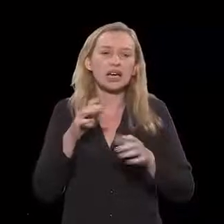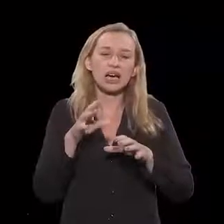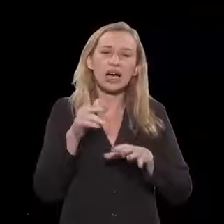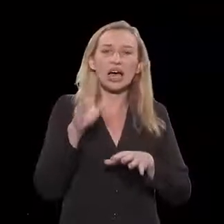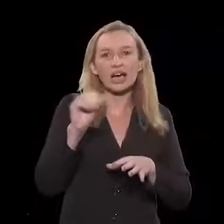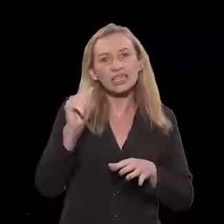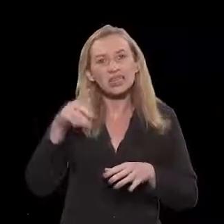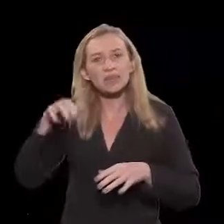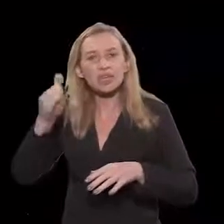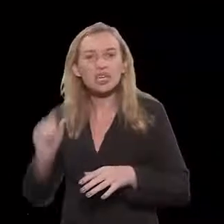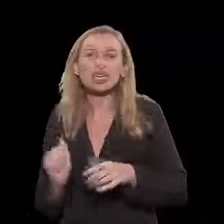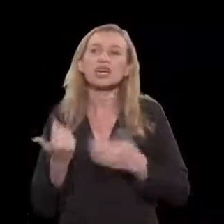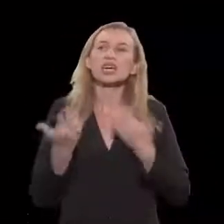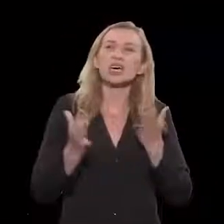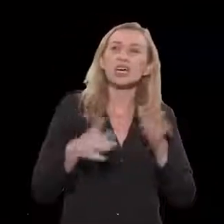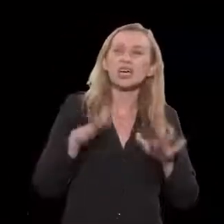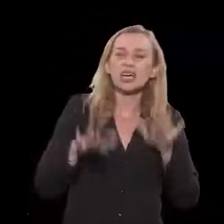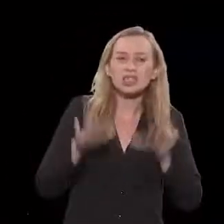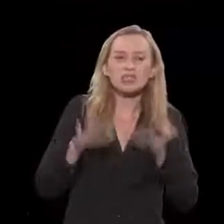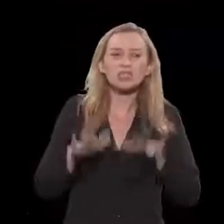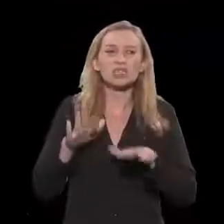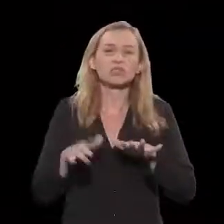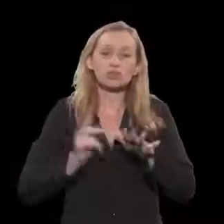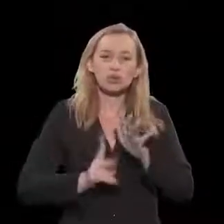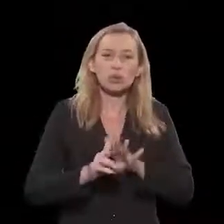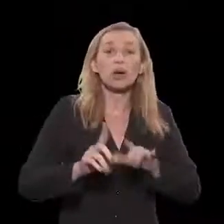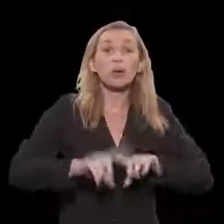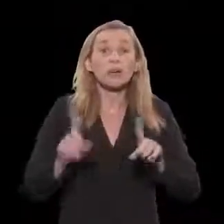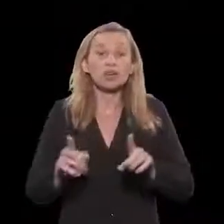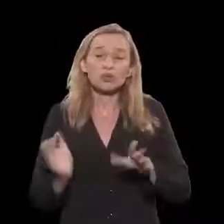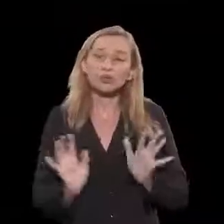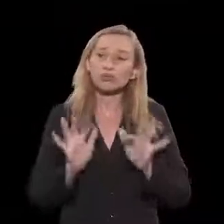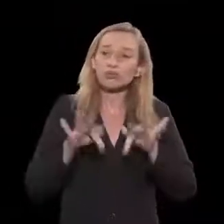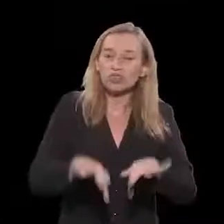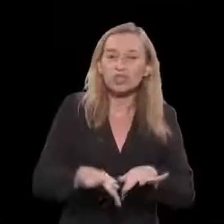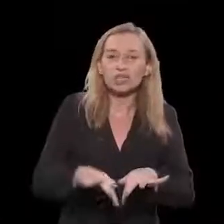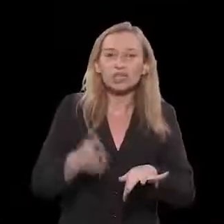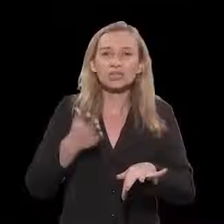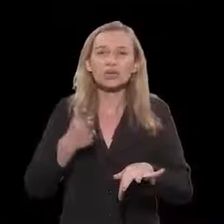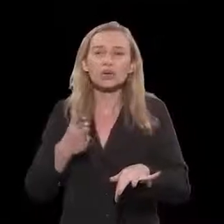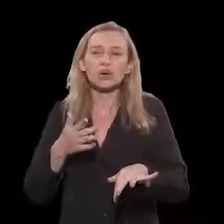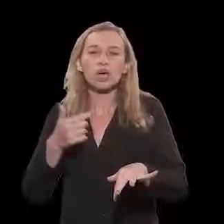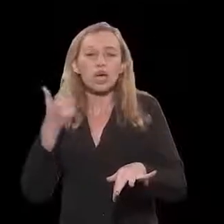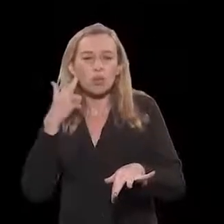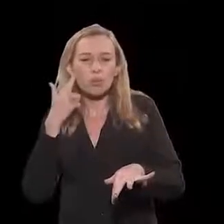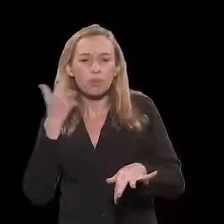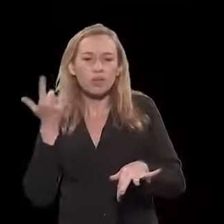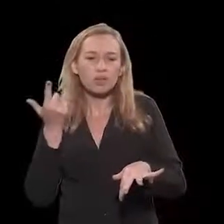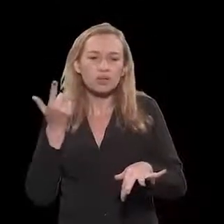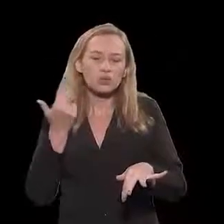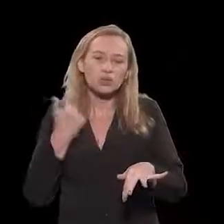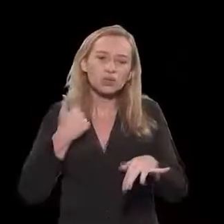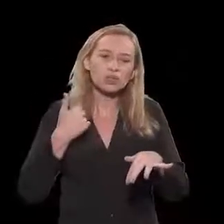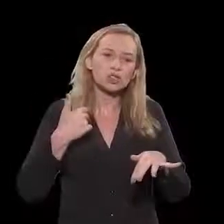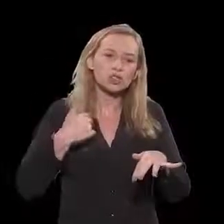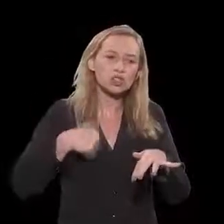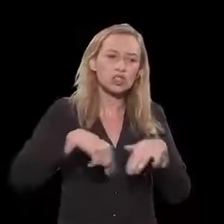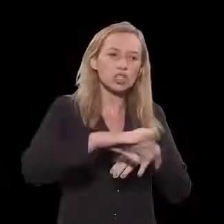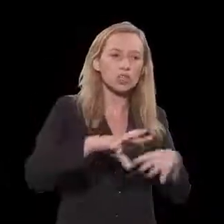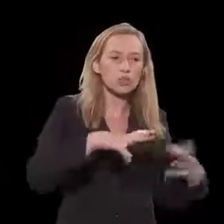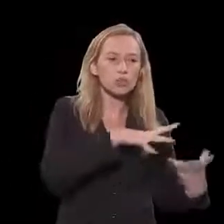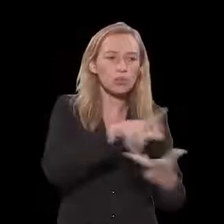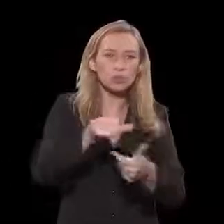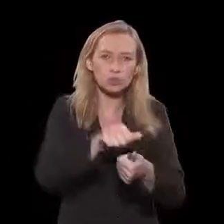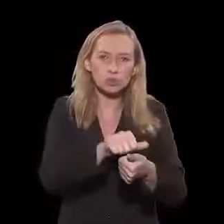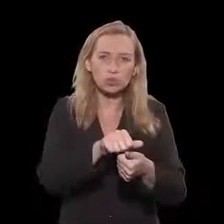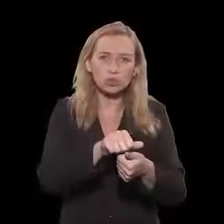academia e muitas vezes a gente continua tutelada pela academia. Mas aí quando eu termino minha graduação, eu decido levar o universo do